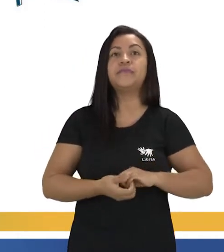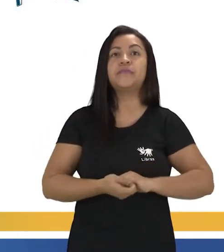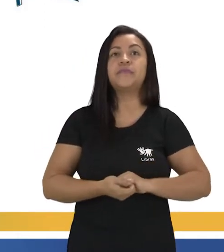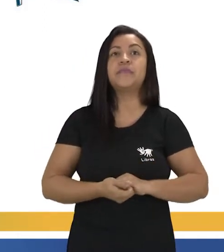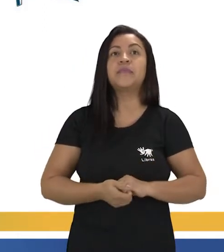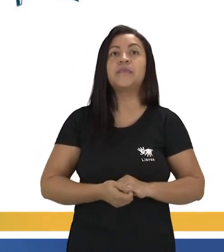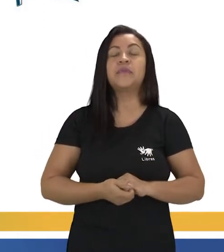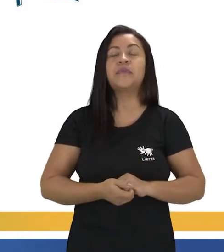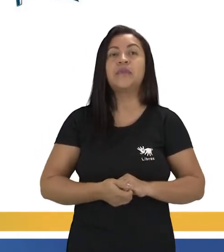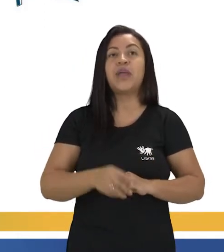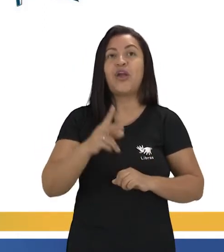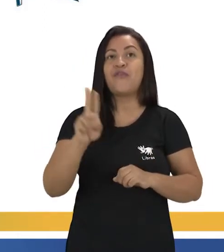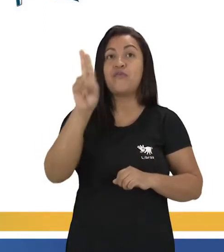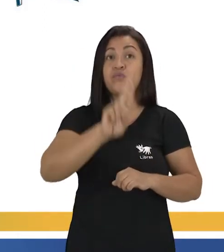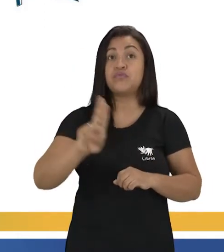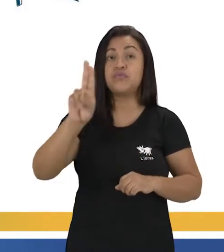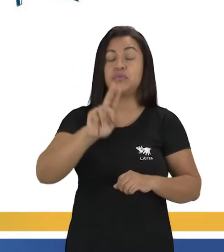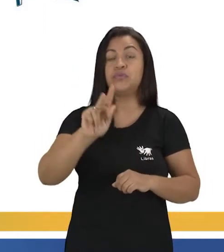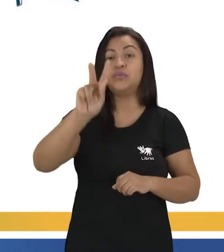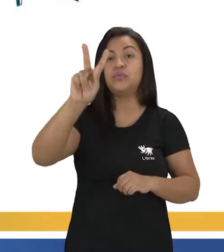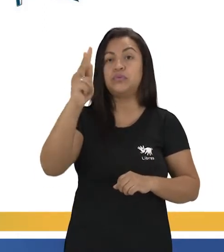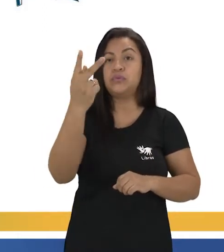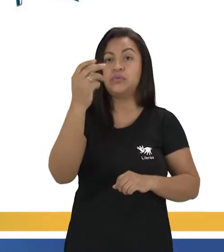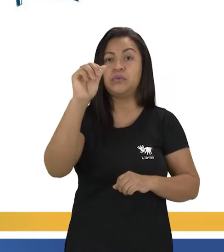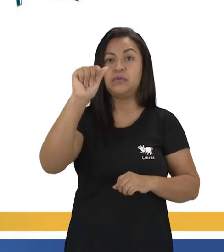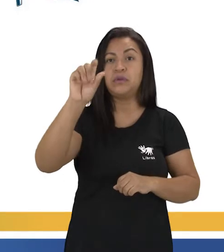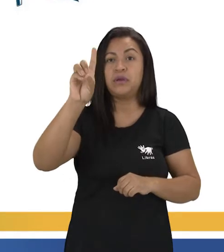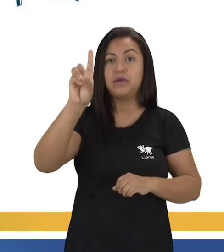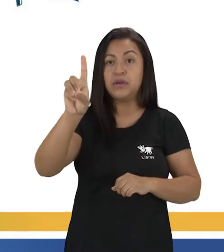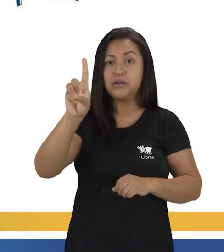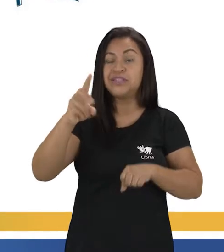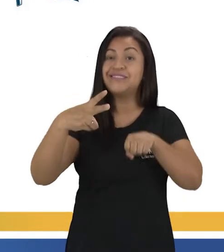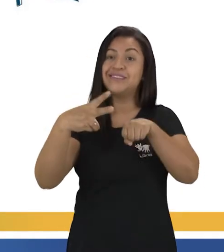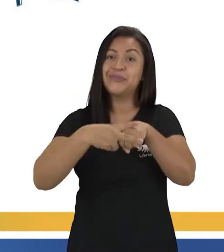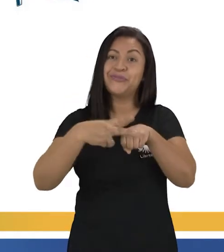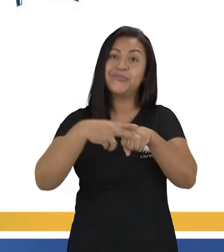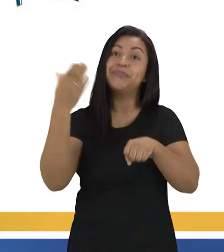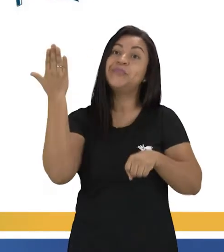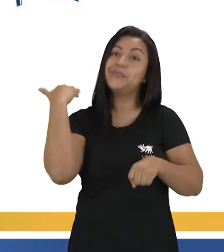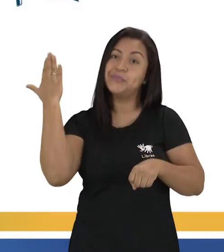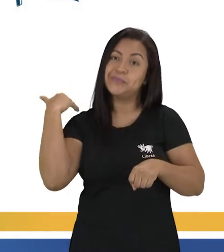o had, que é a forma do passado simples do verbo have.